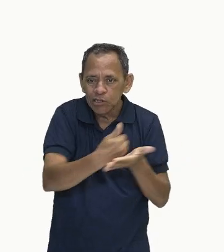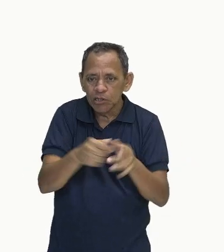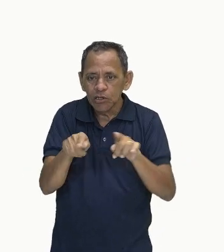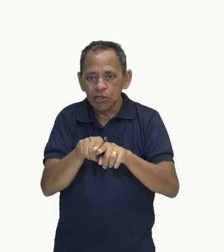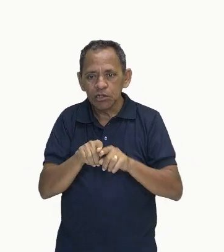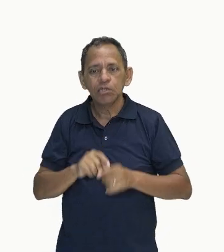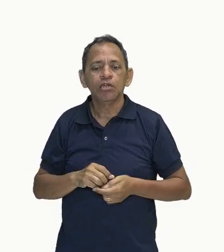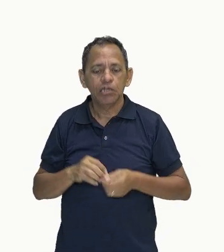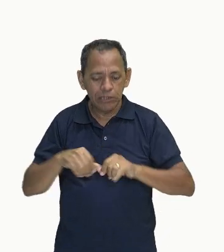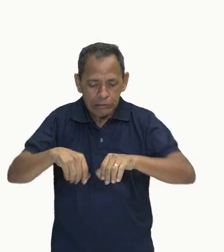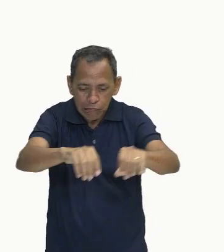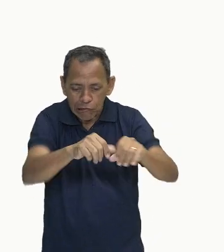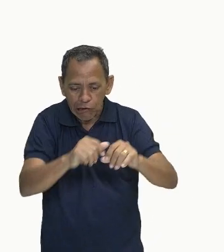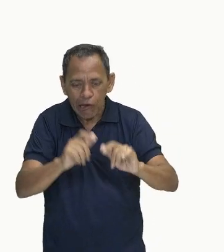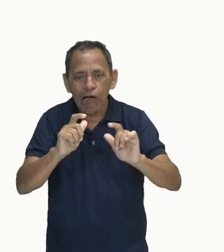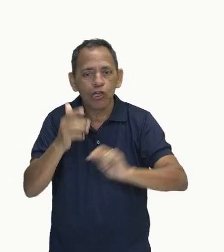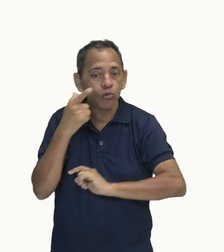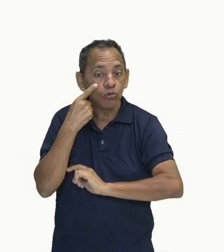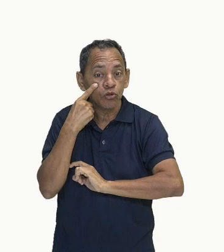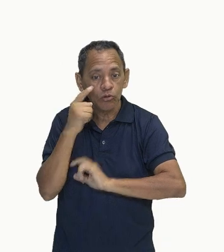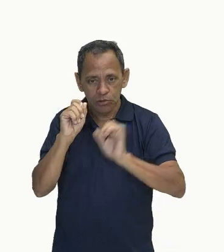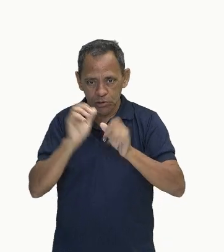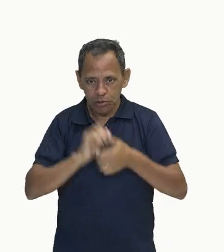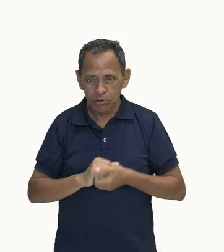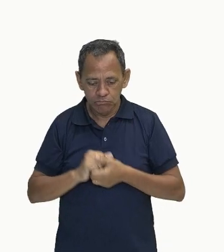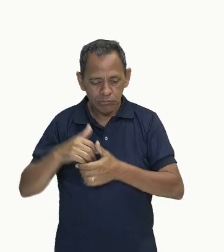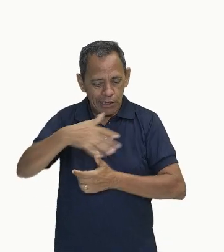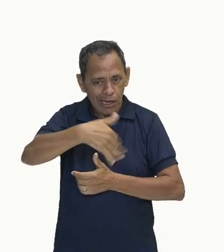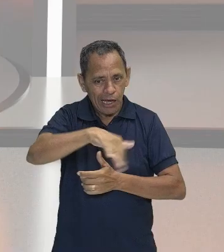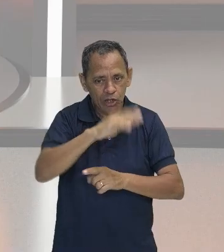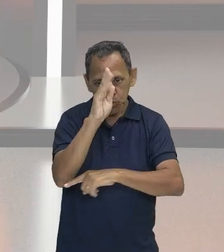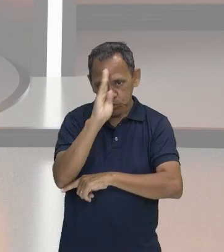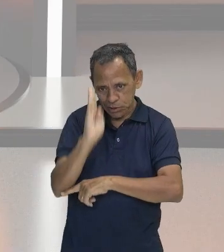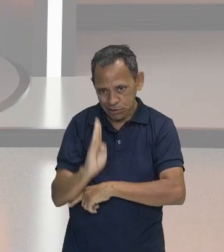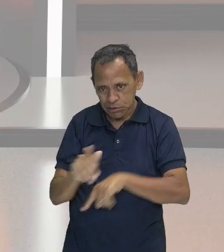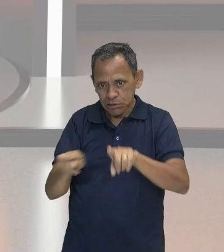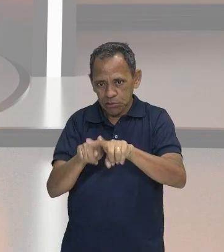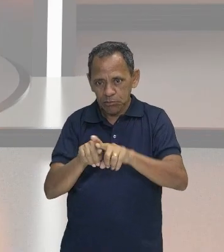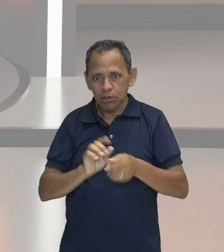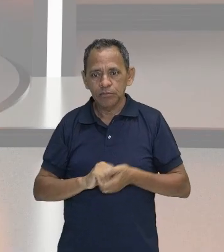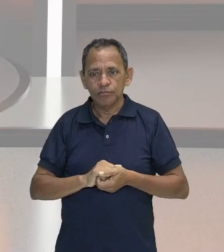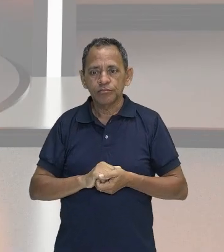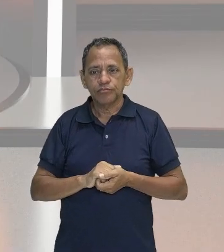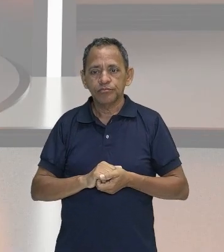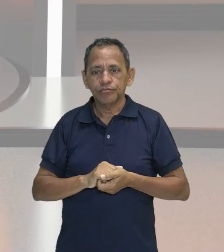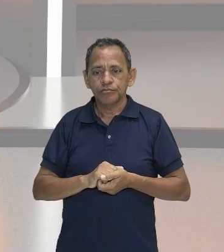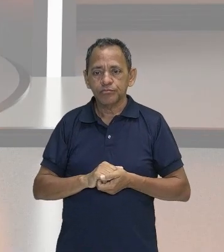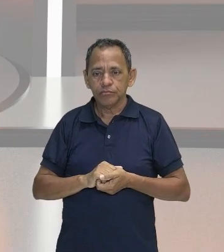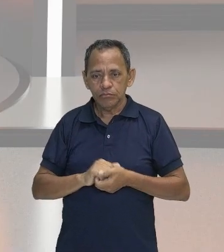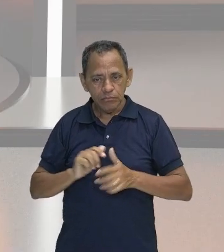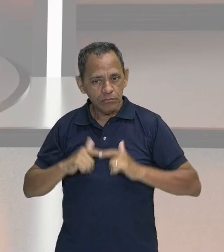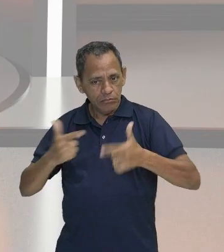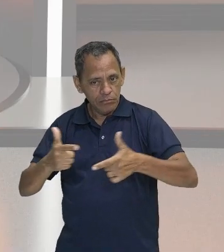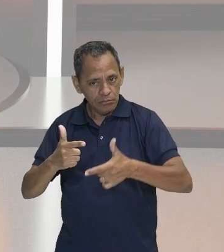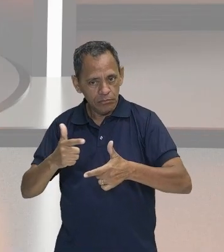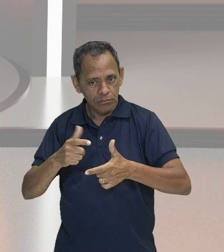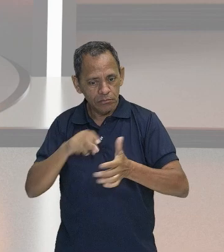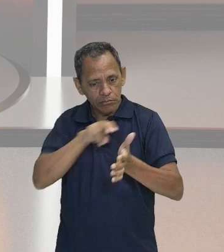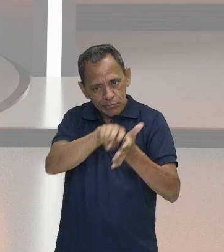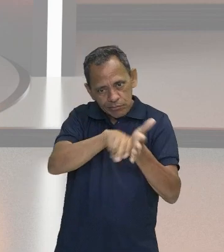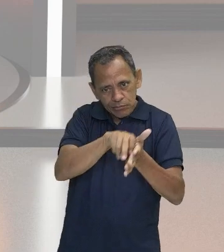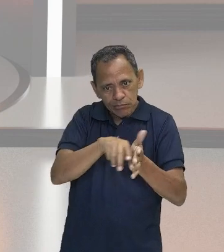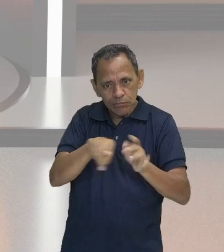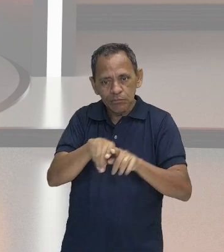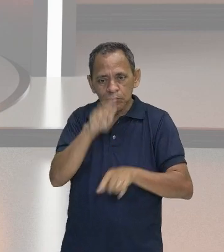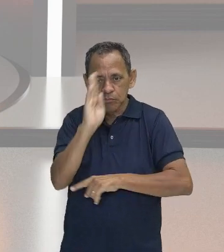observamos no território brasileiro. Falando em atividades de agropecuária no Brasil, nós temos aqui, olha, o site do